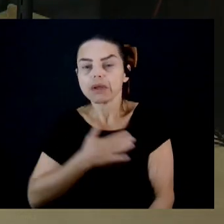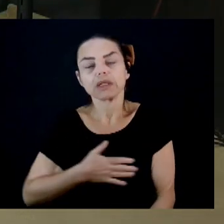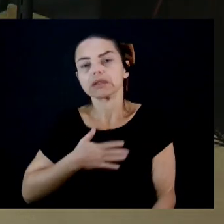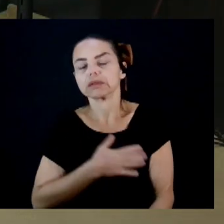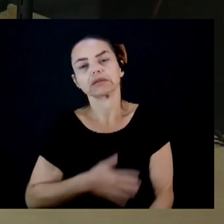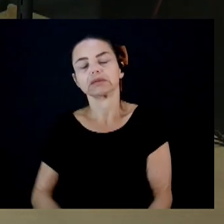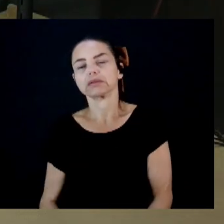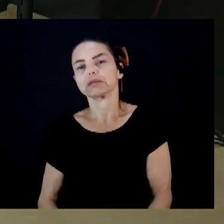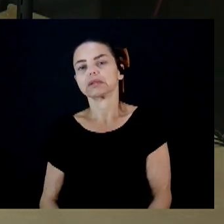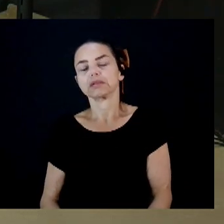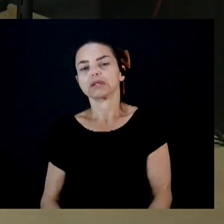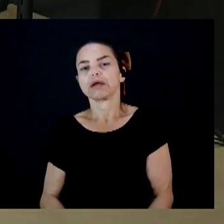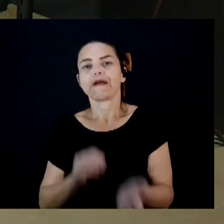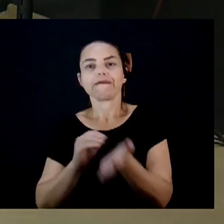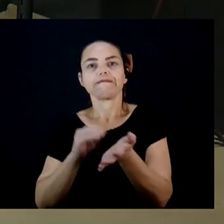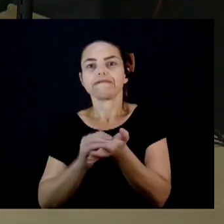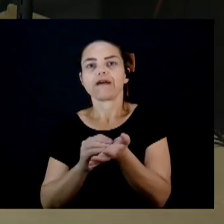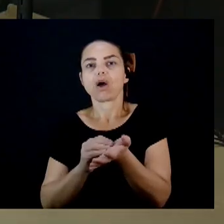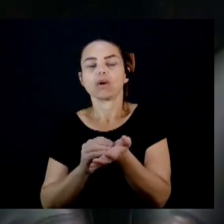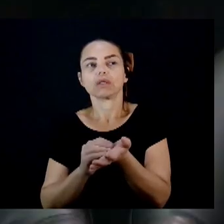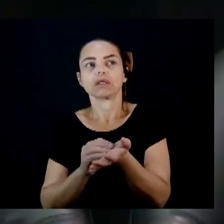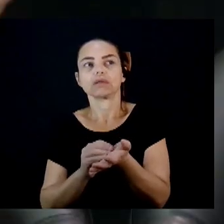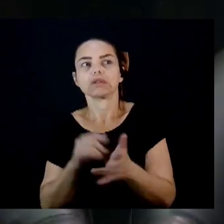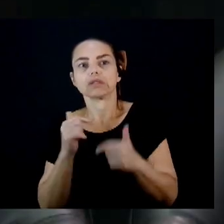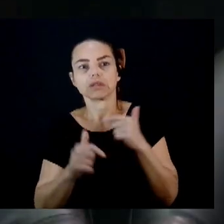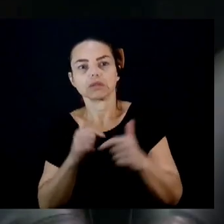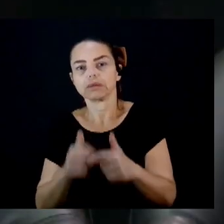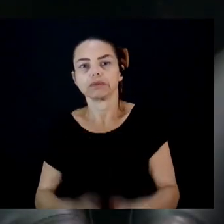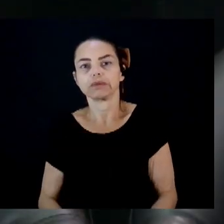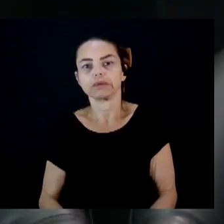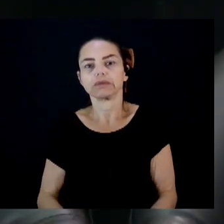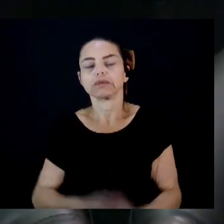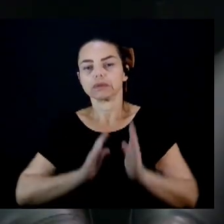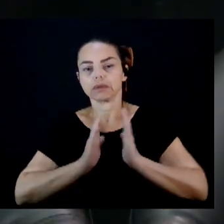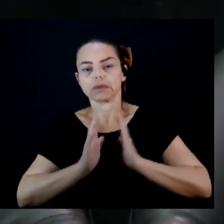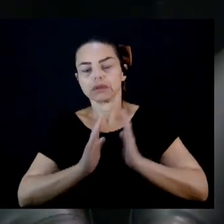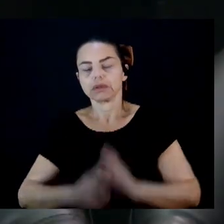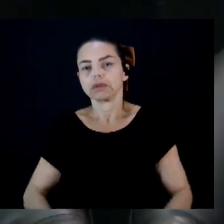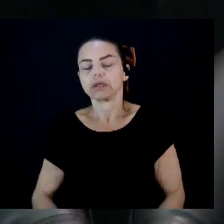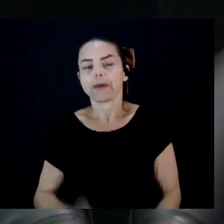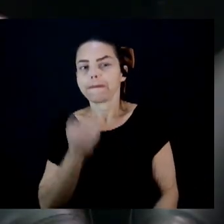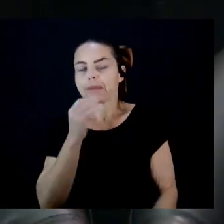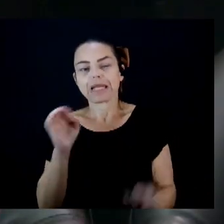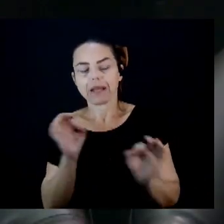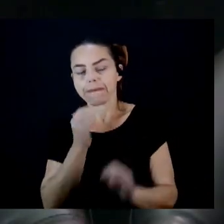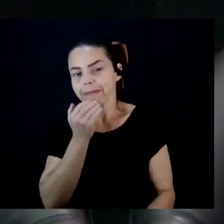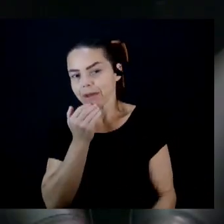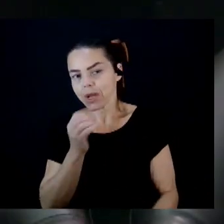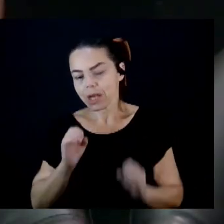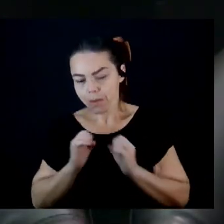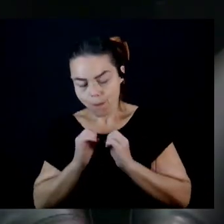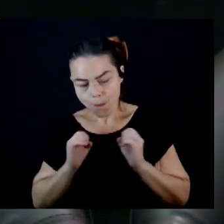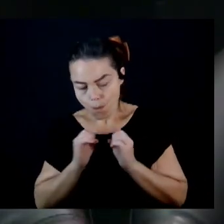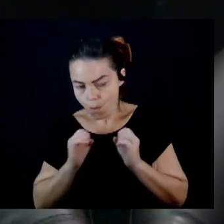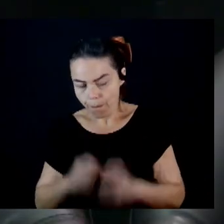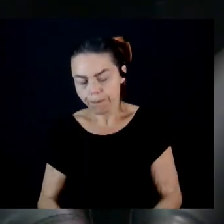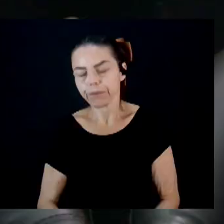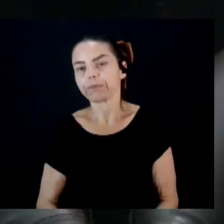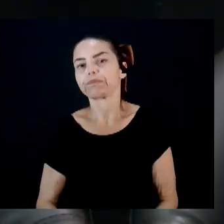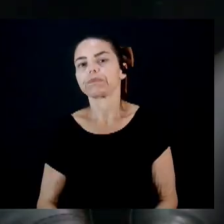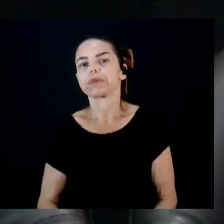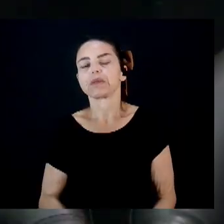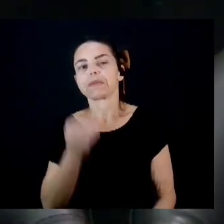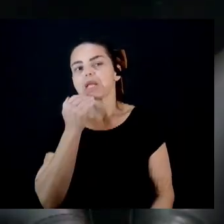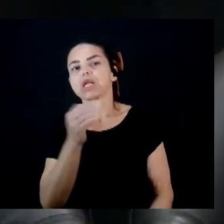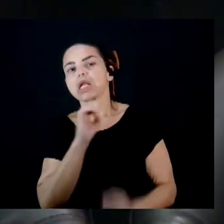função virou prazer, né? Porque assim, é um momento que ela tem ali que ninguém pediu nada, que ninguém tá solicitando alguma